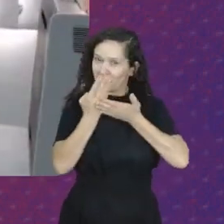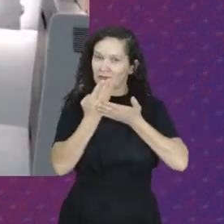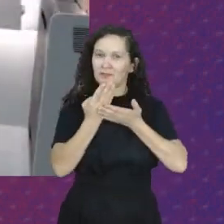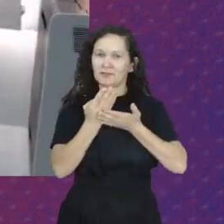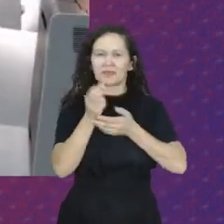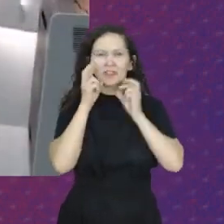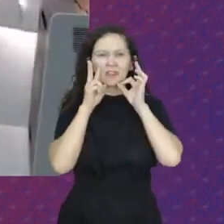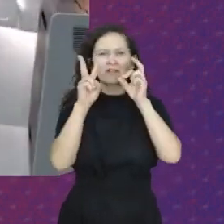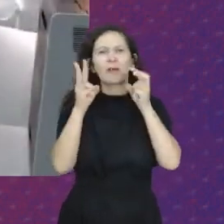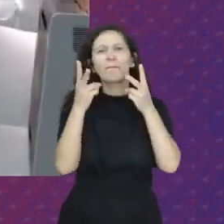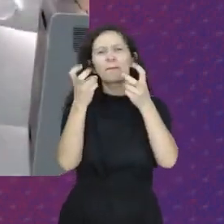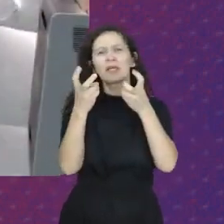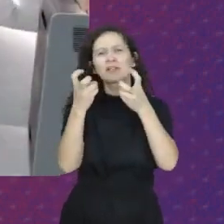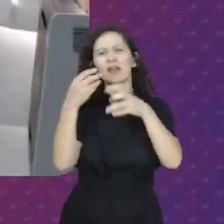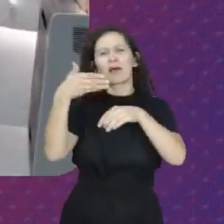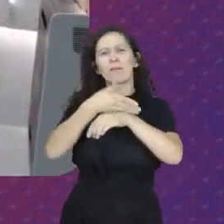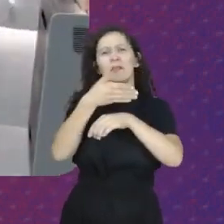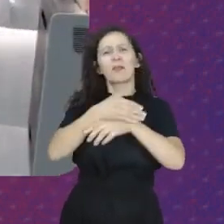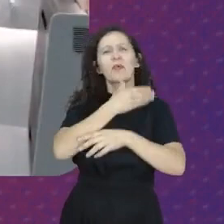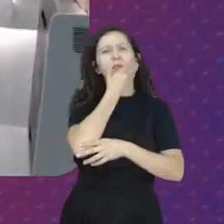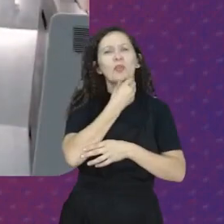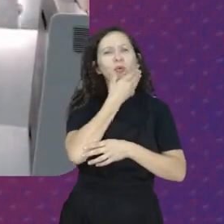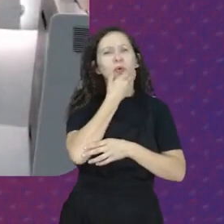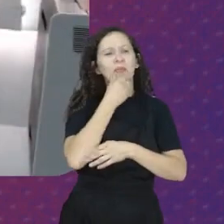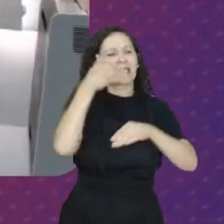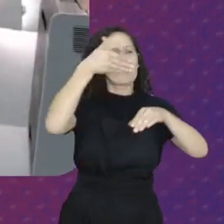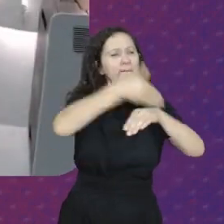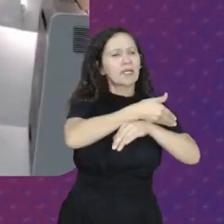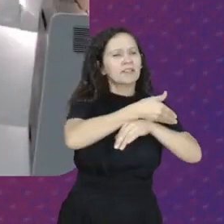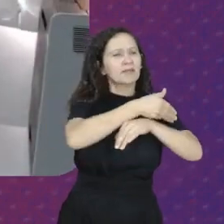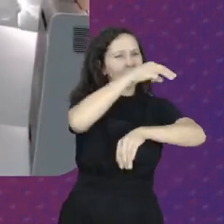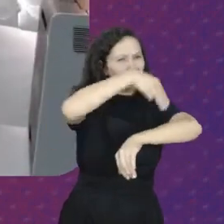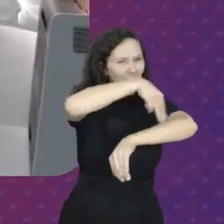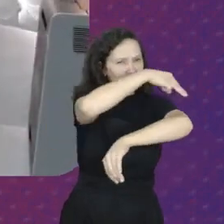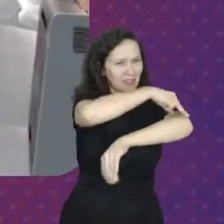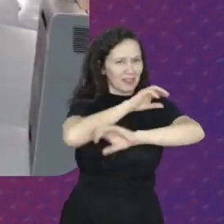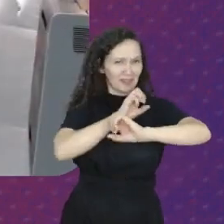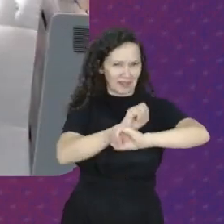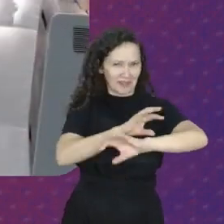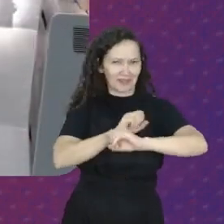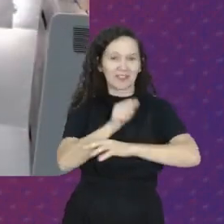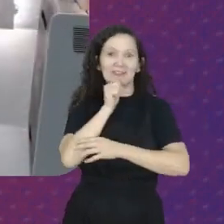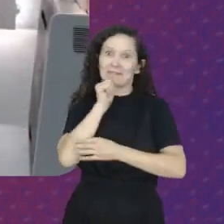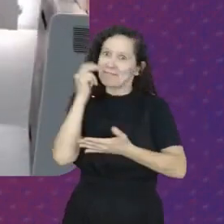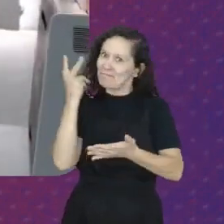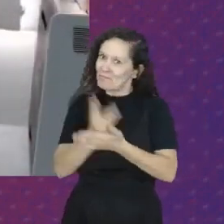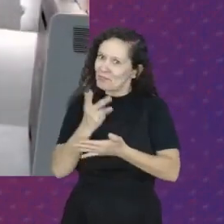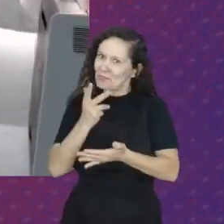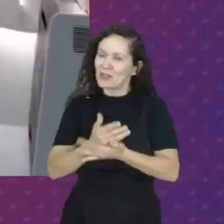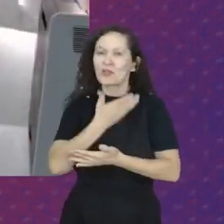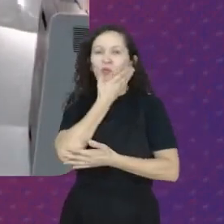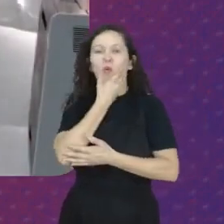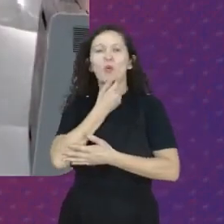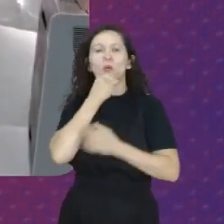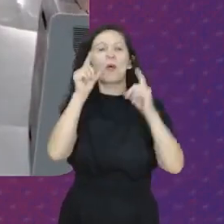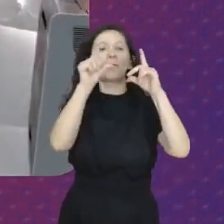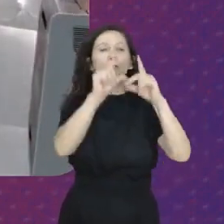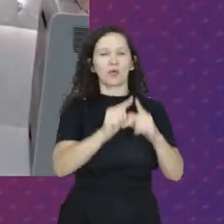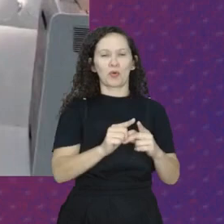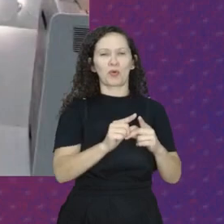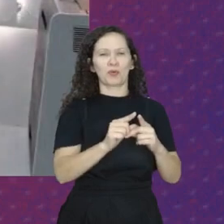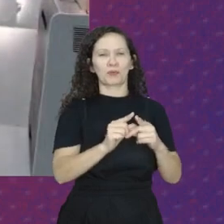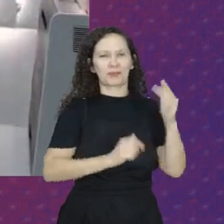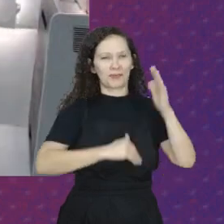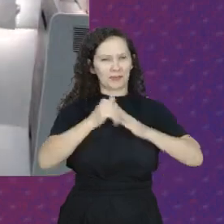vimos a entrada do homem, né, no magistério, e ainda assim o homem é minoria, né, na